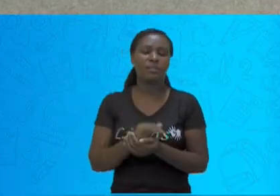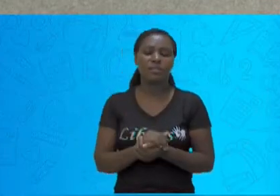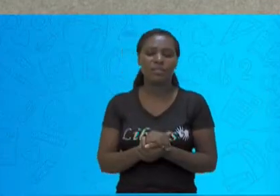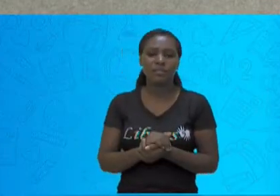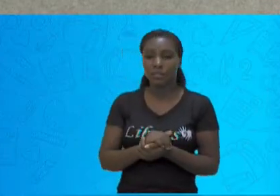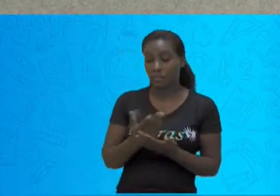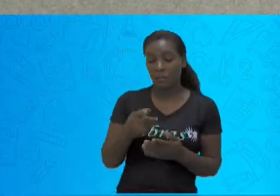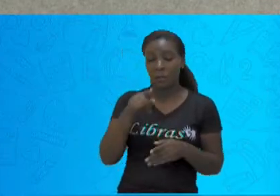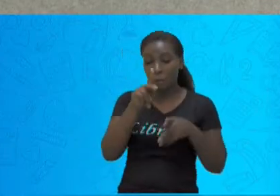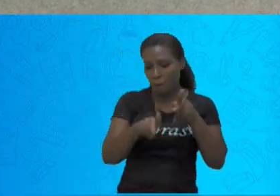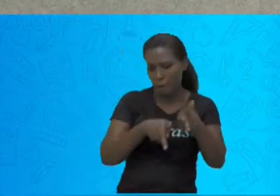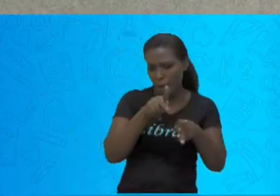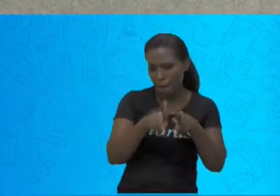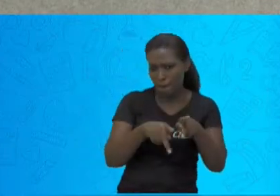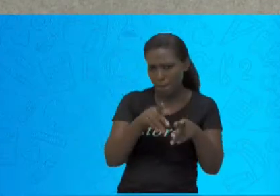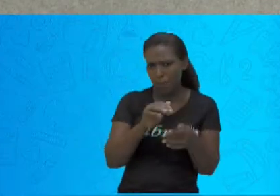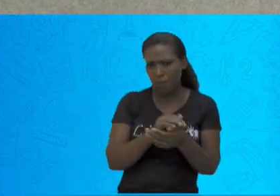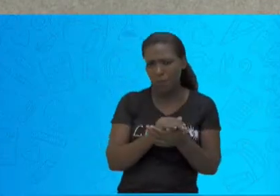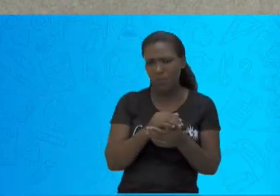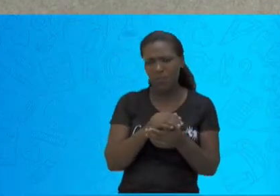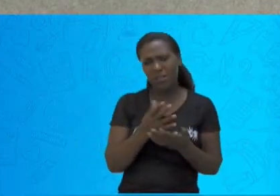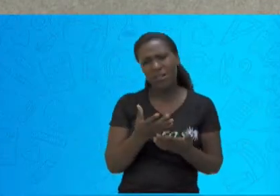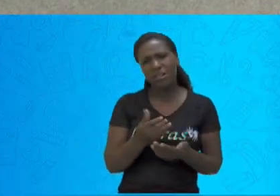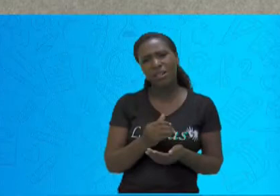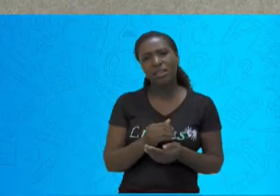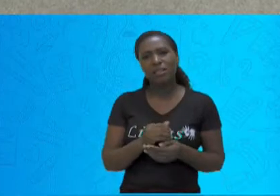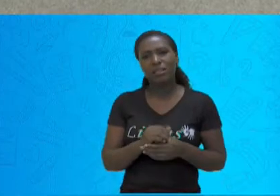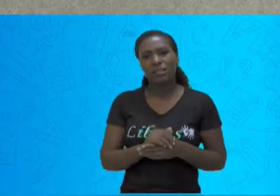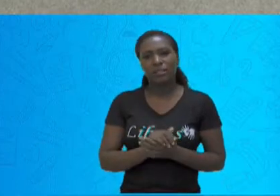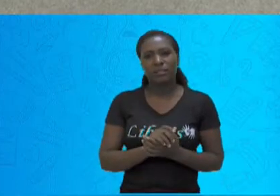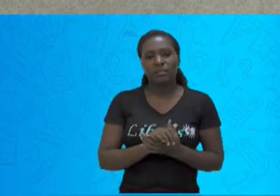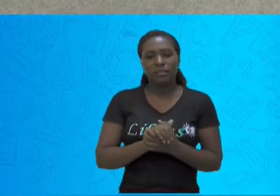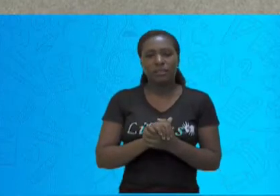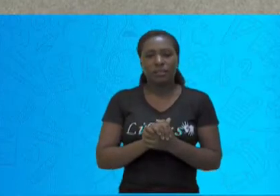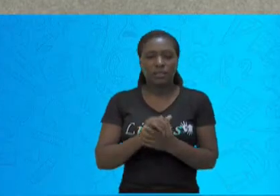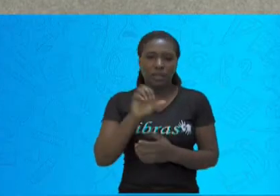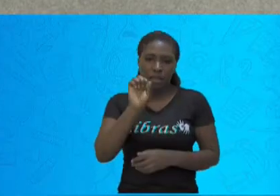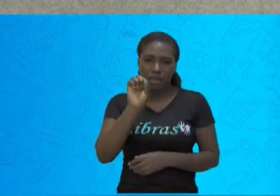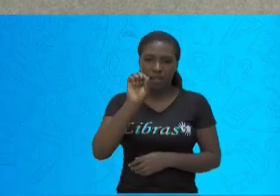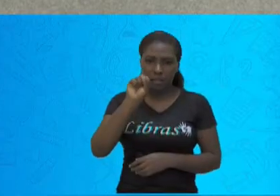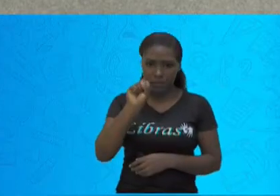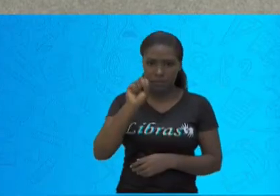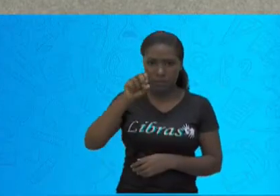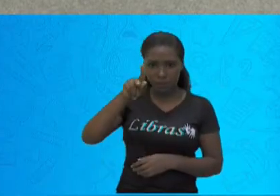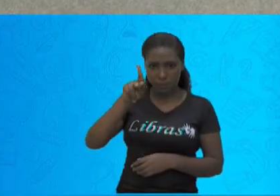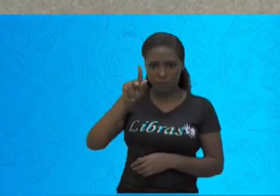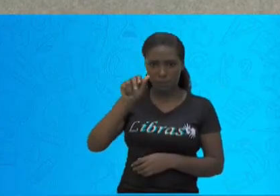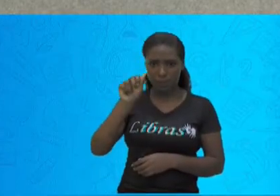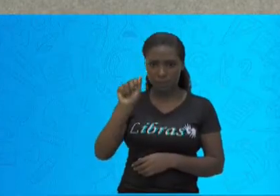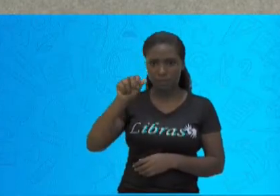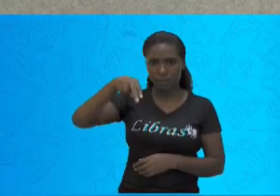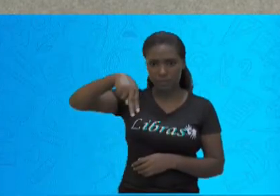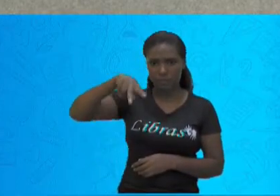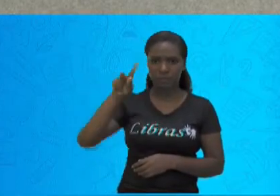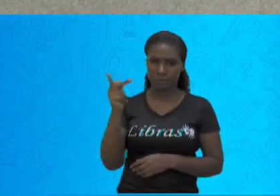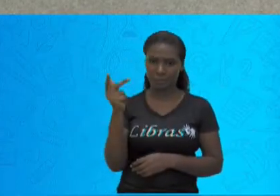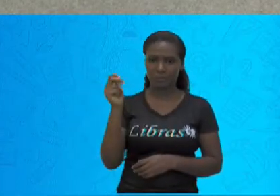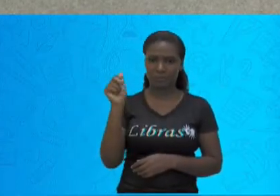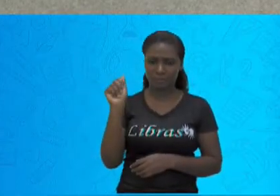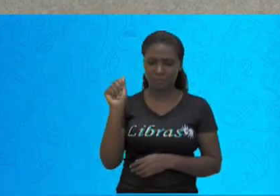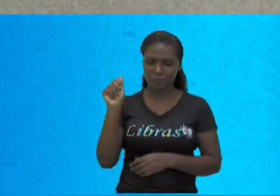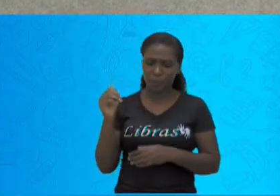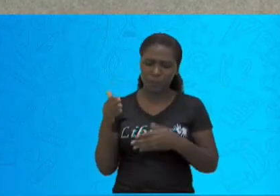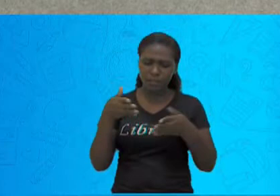era um povo atrasado, aculturados, e na verdade, quanto mais a gente estuda sobre os